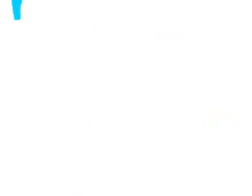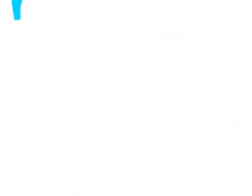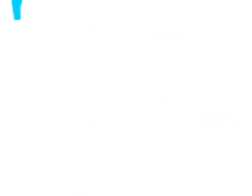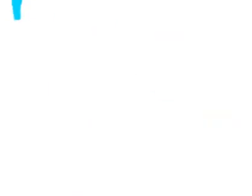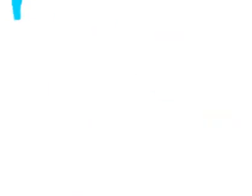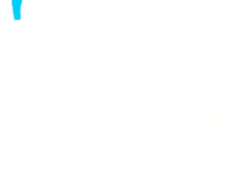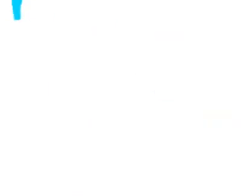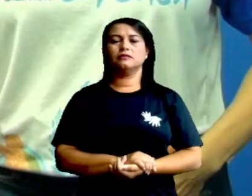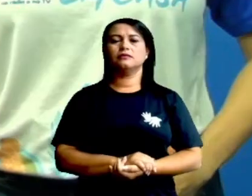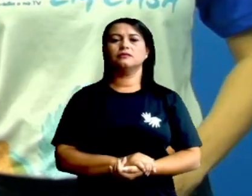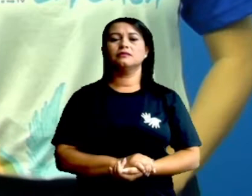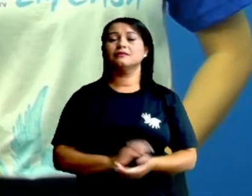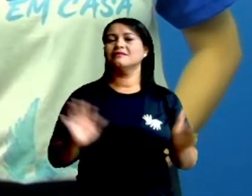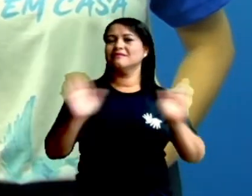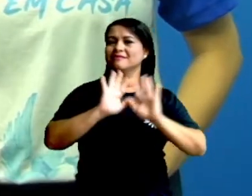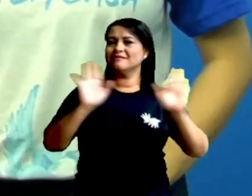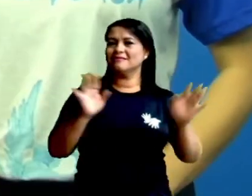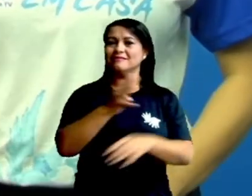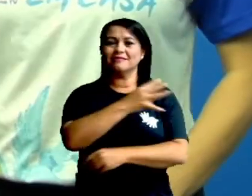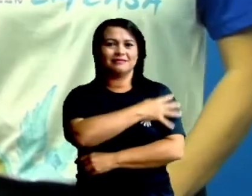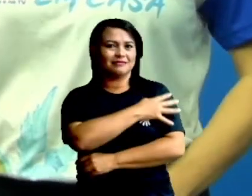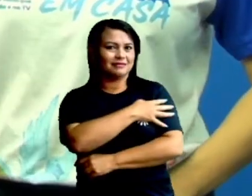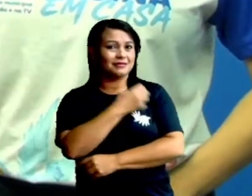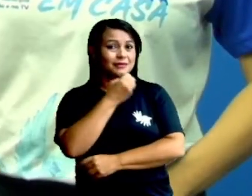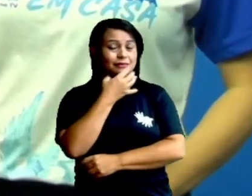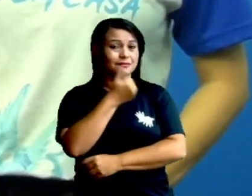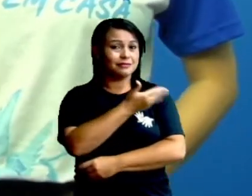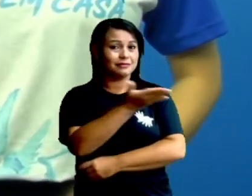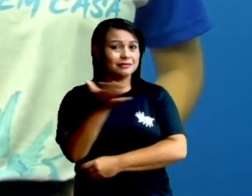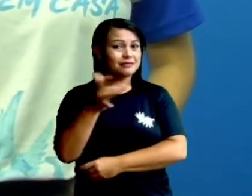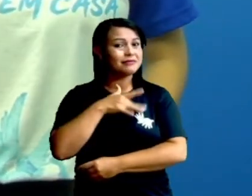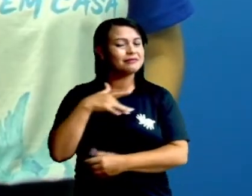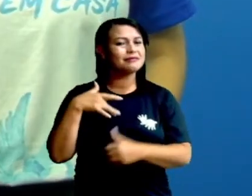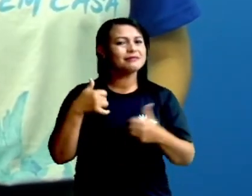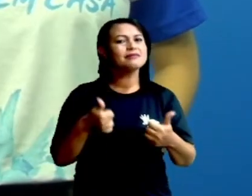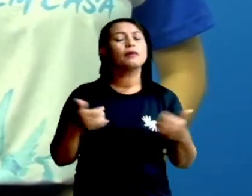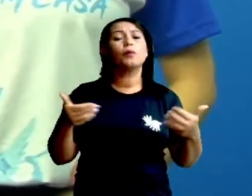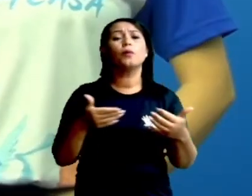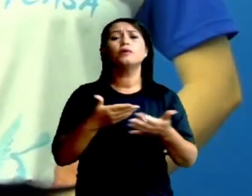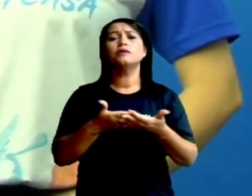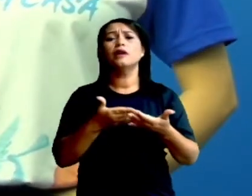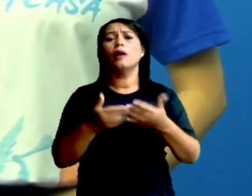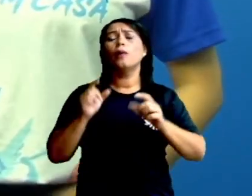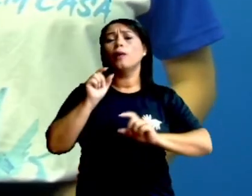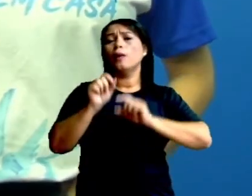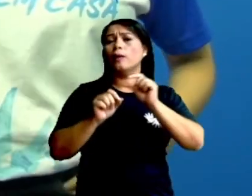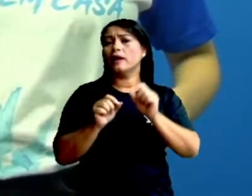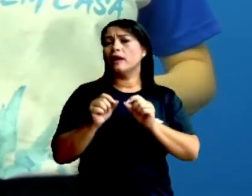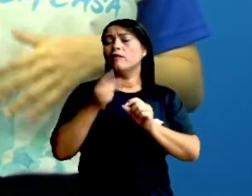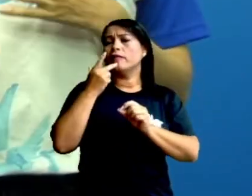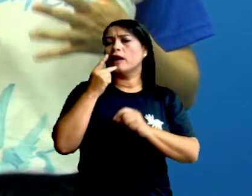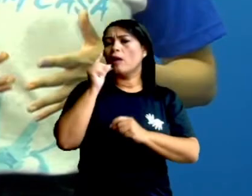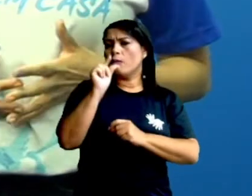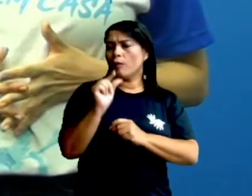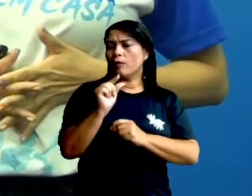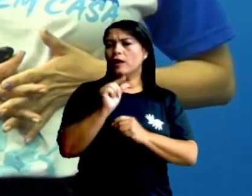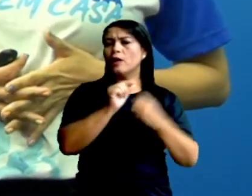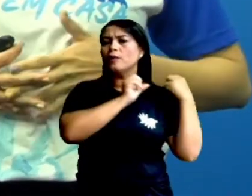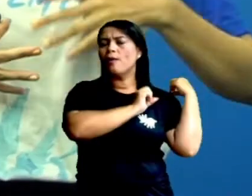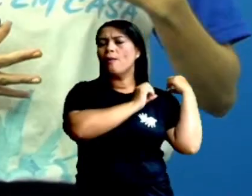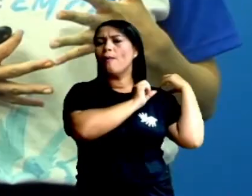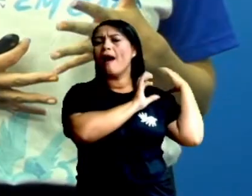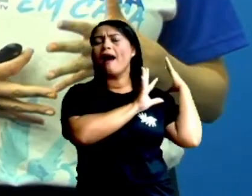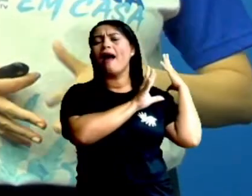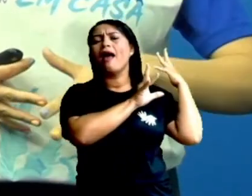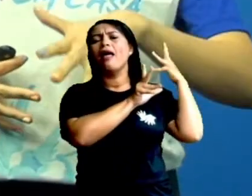o Olá quarto ano tudo bem com vocês a nossa aula de hoje a gente vai fazer um pouquinho de uma retrospectiva